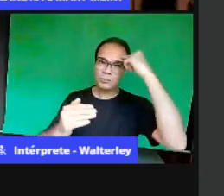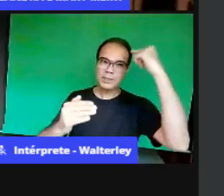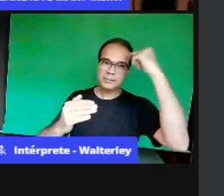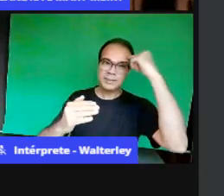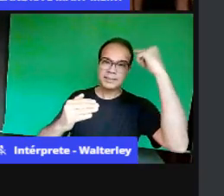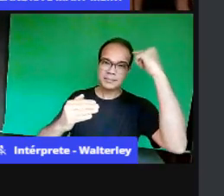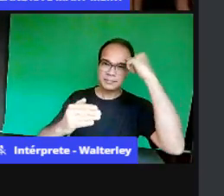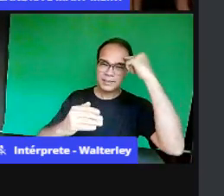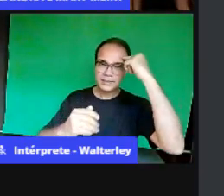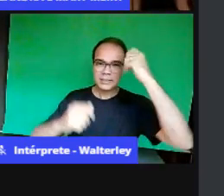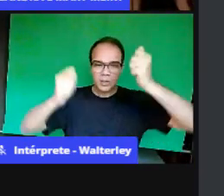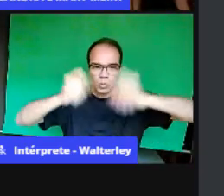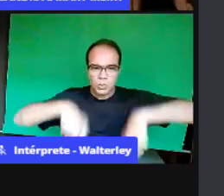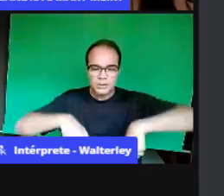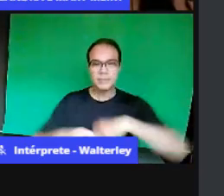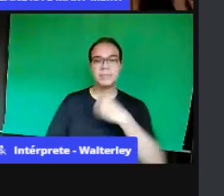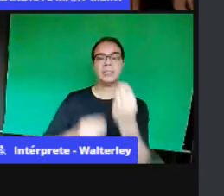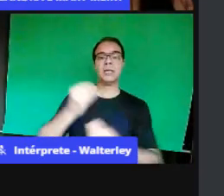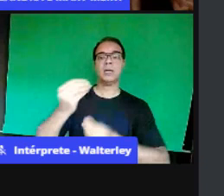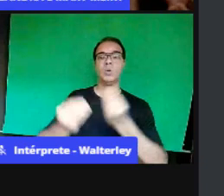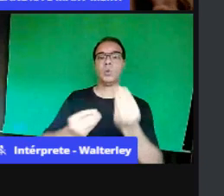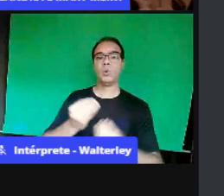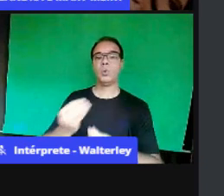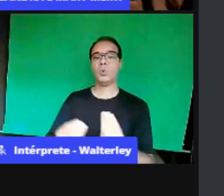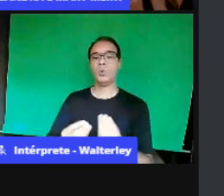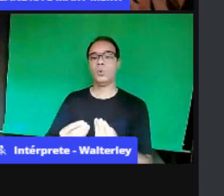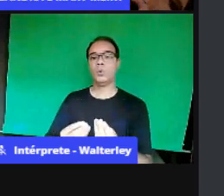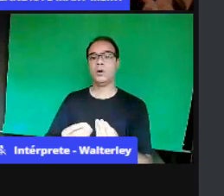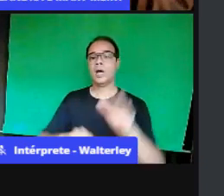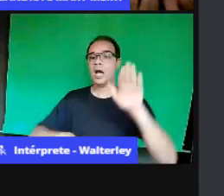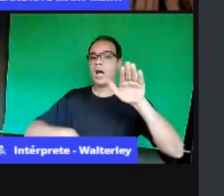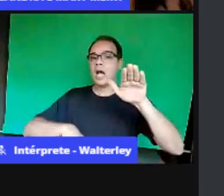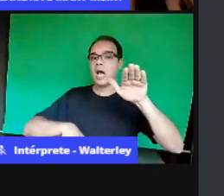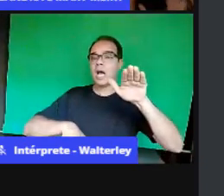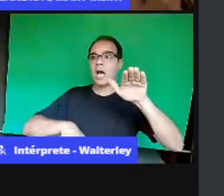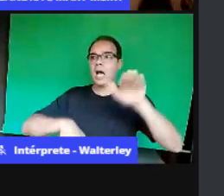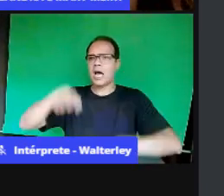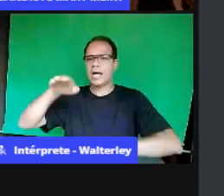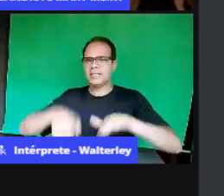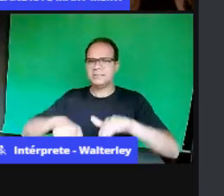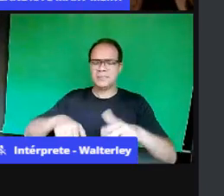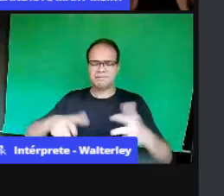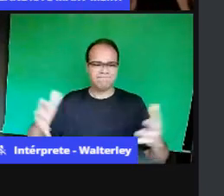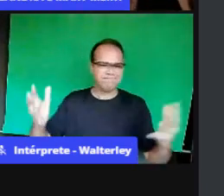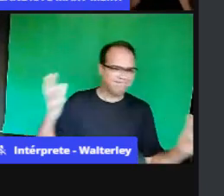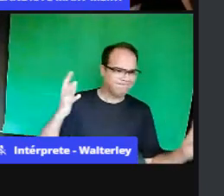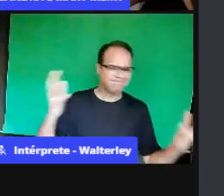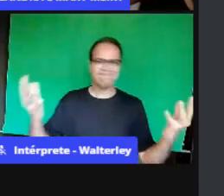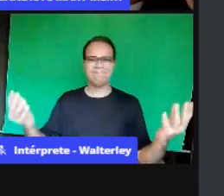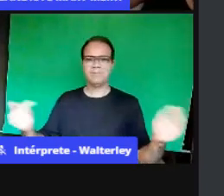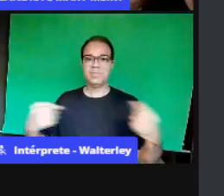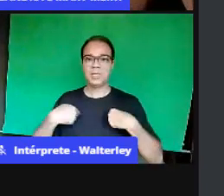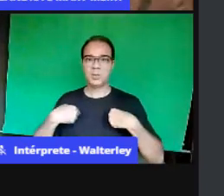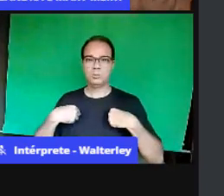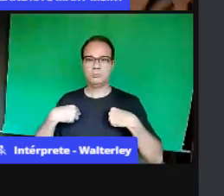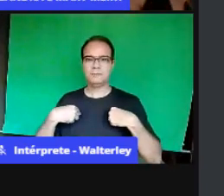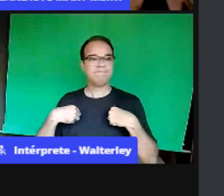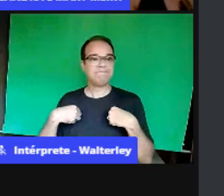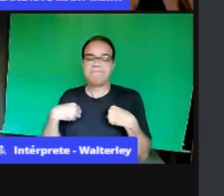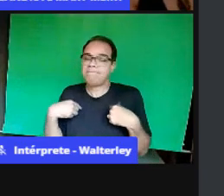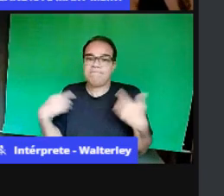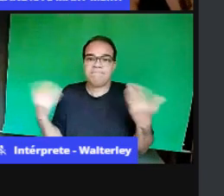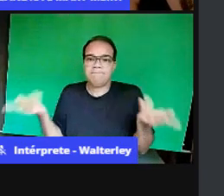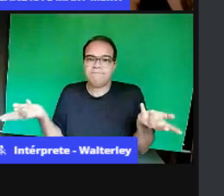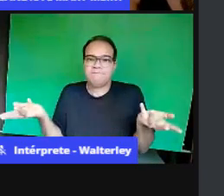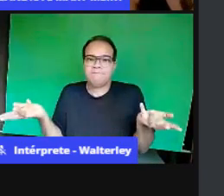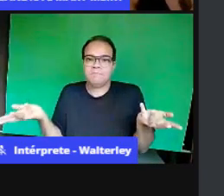nas ações. Às vezes eu quero avaliar e aí eu não tenho essa noção, e aí eu vou para a questão